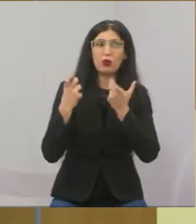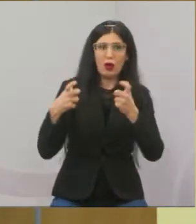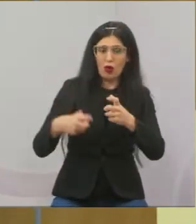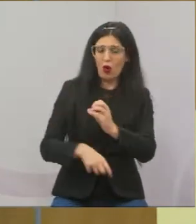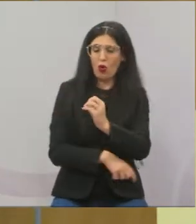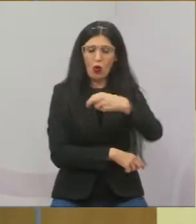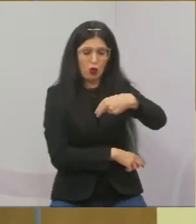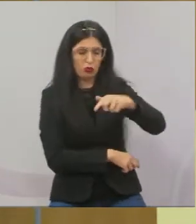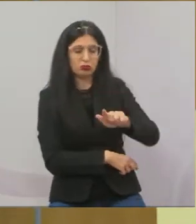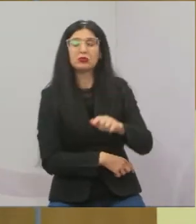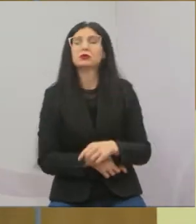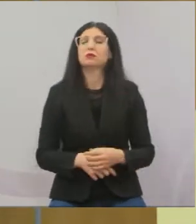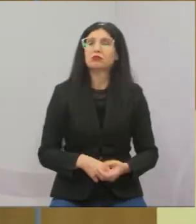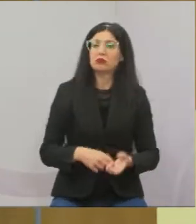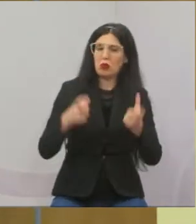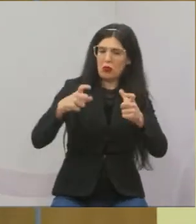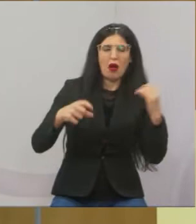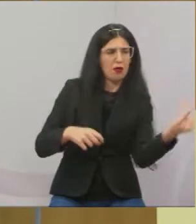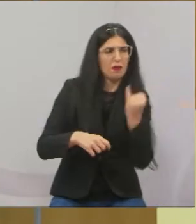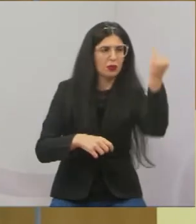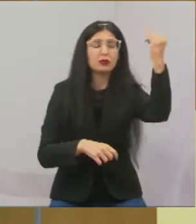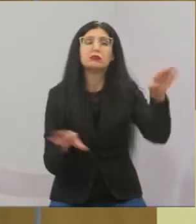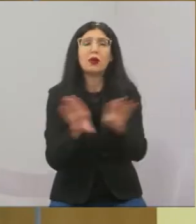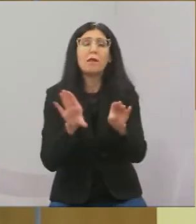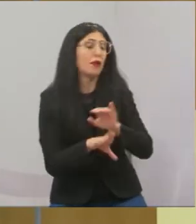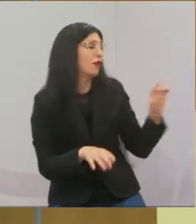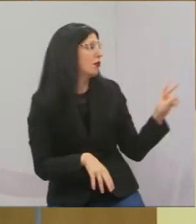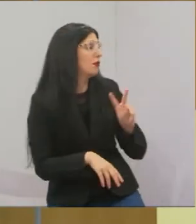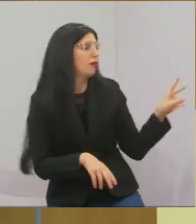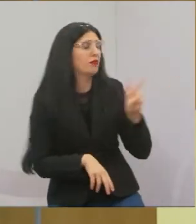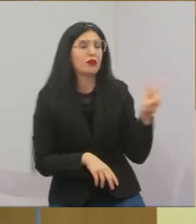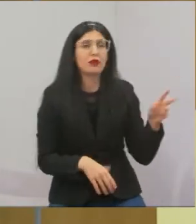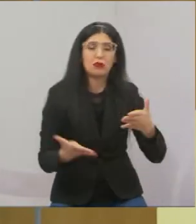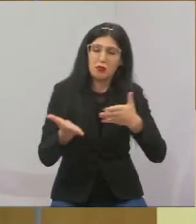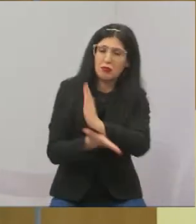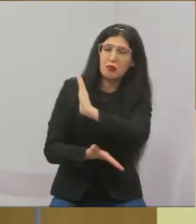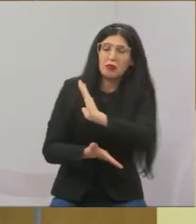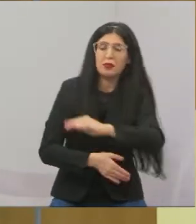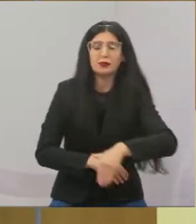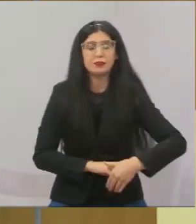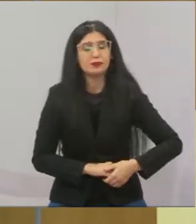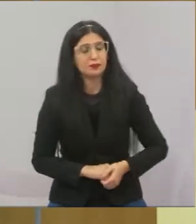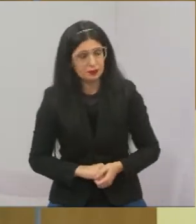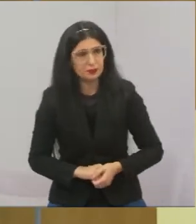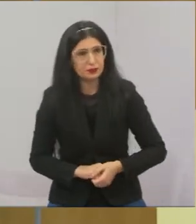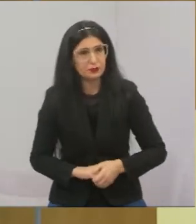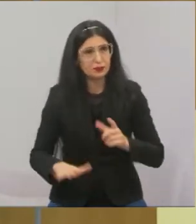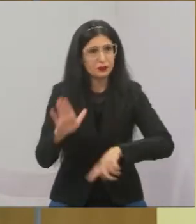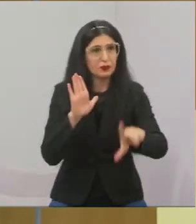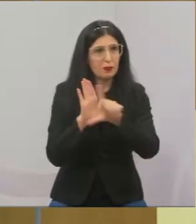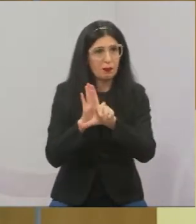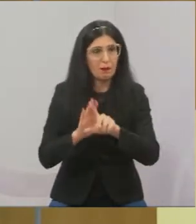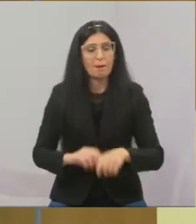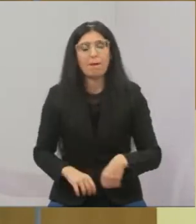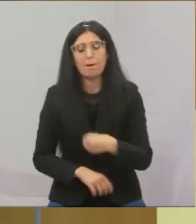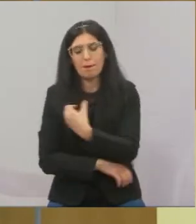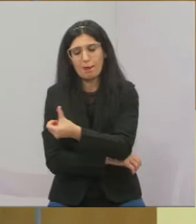aos vereadores que aprovaram essa menção a nosso favor, através da Lei